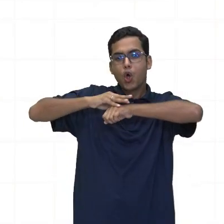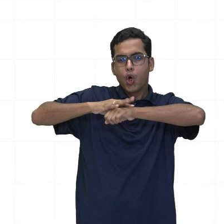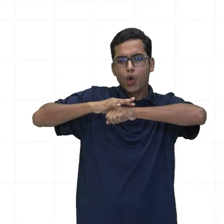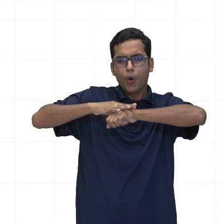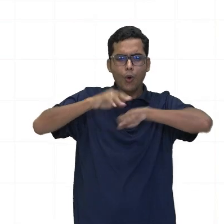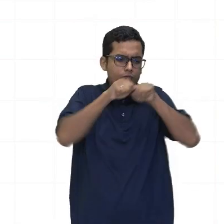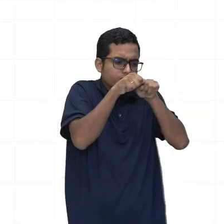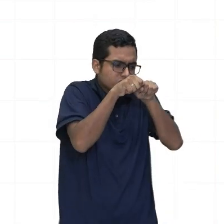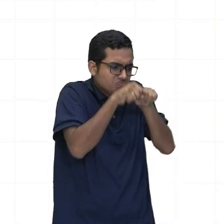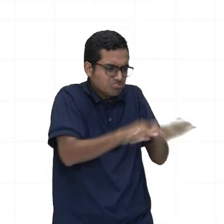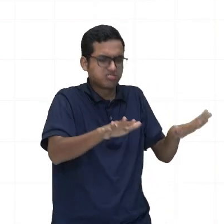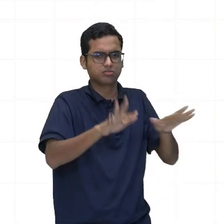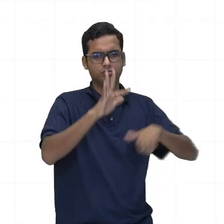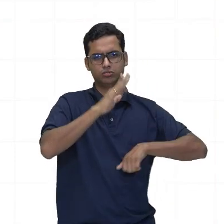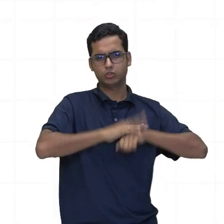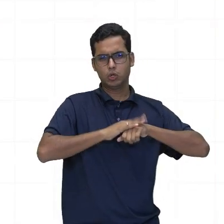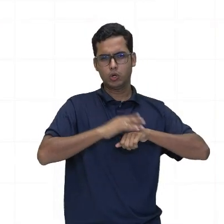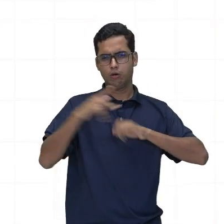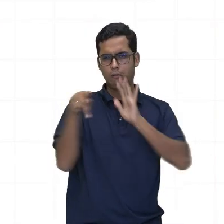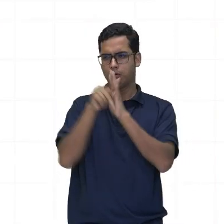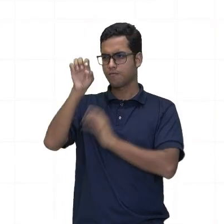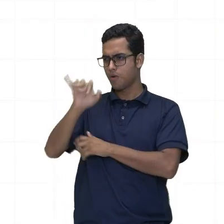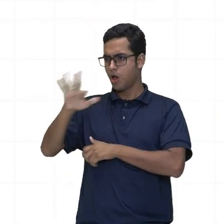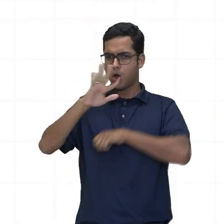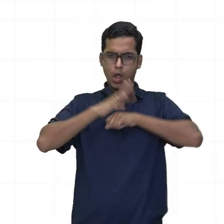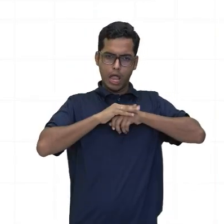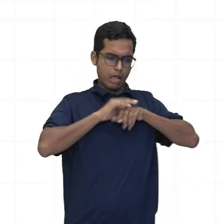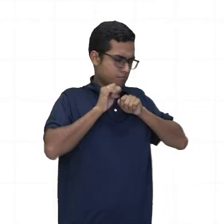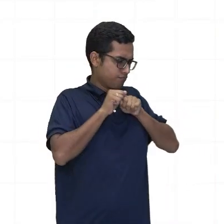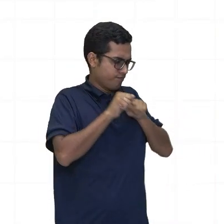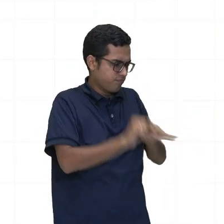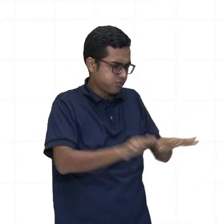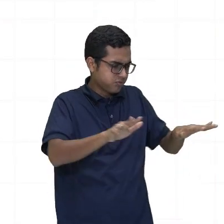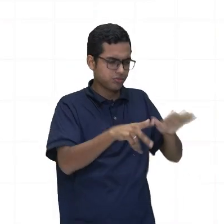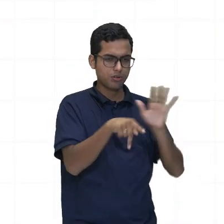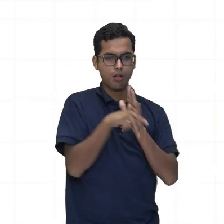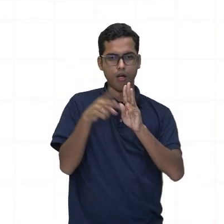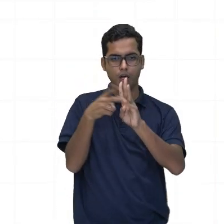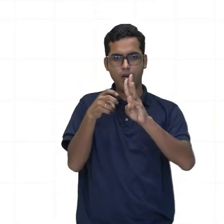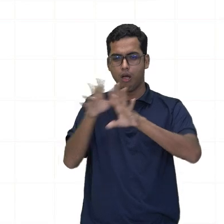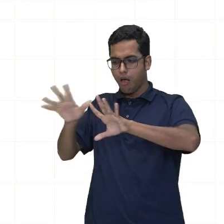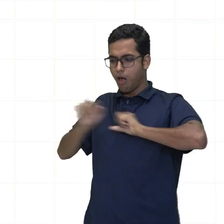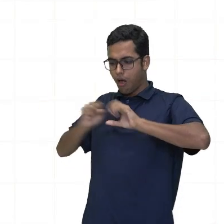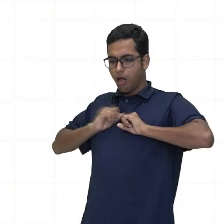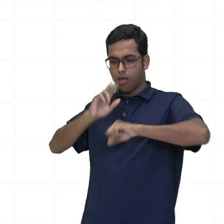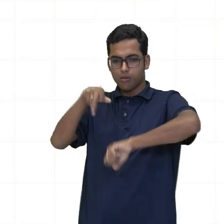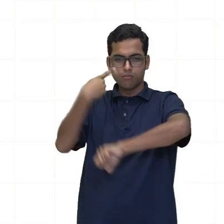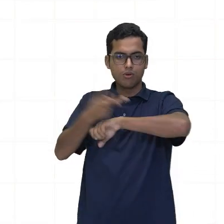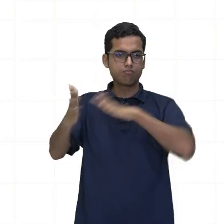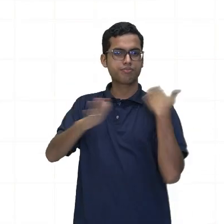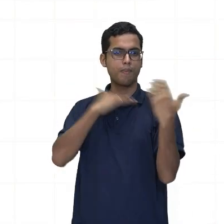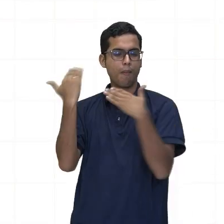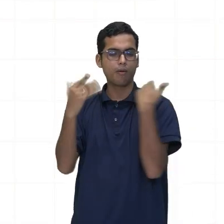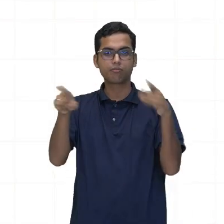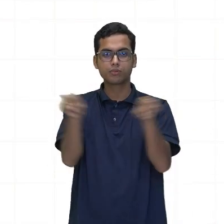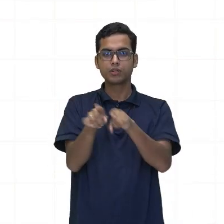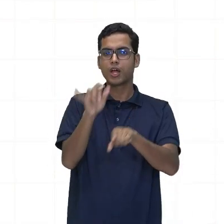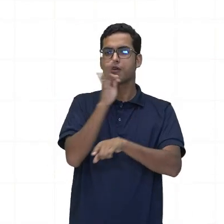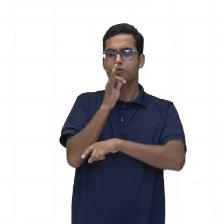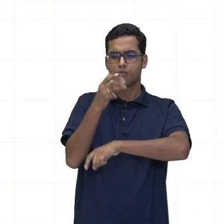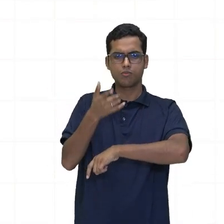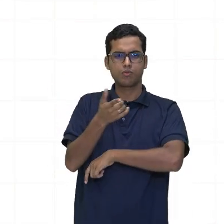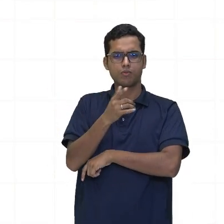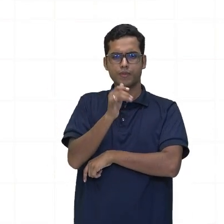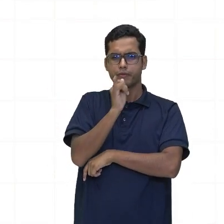que vão ser trazidas por esses europeus, e nesse caso a gente cita a varíola. Há também a violência em relação